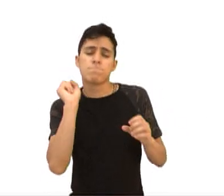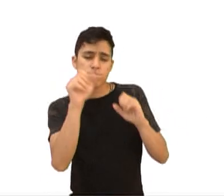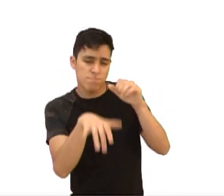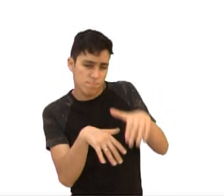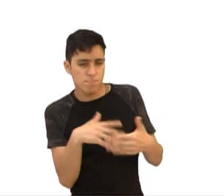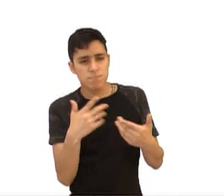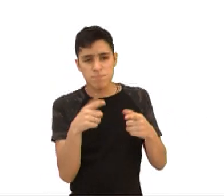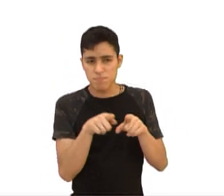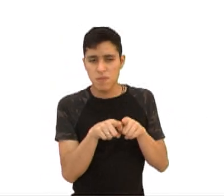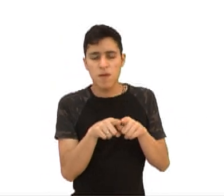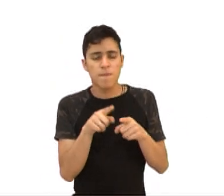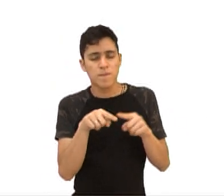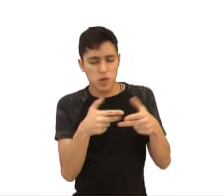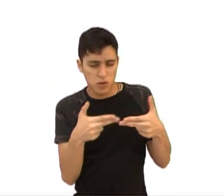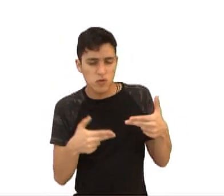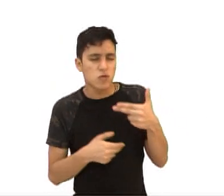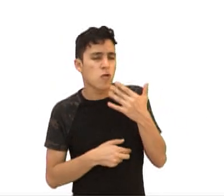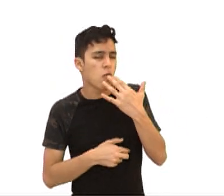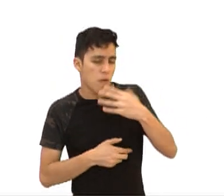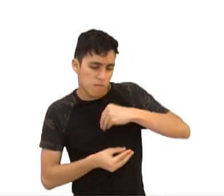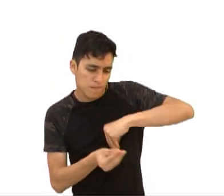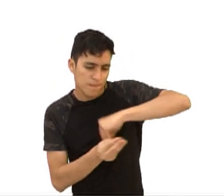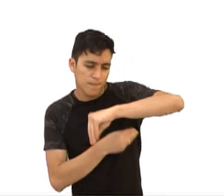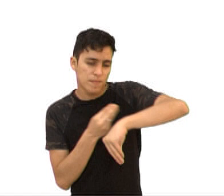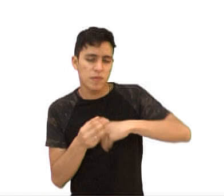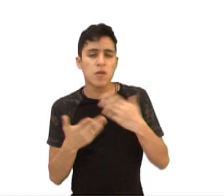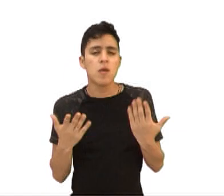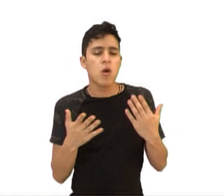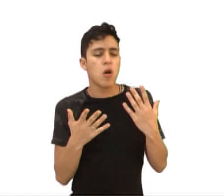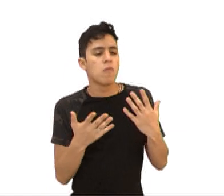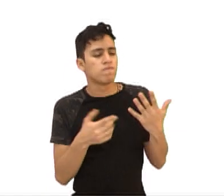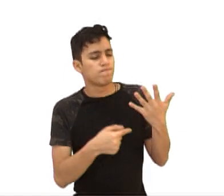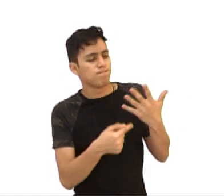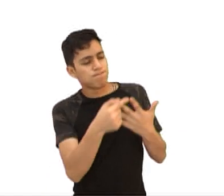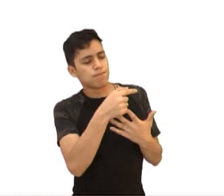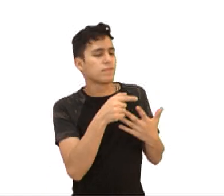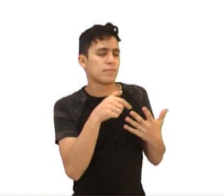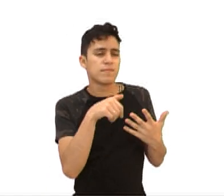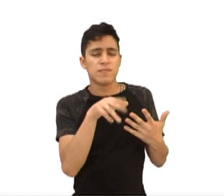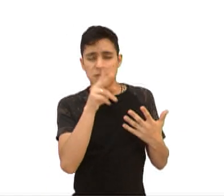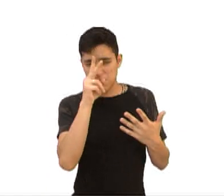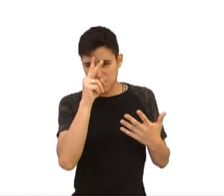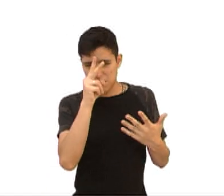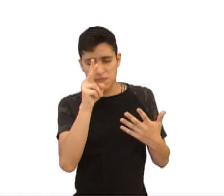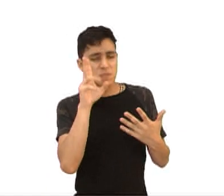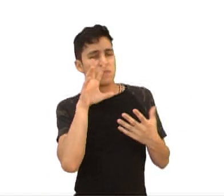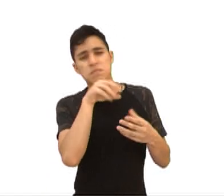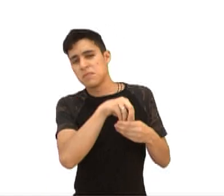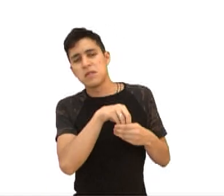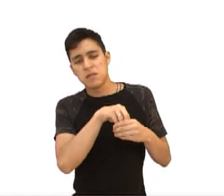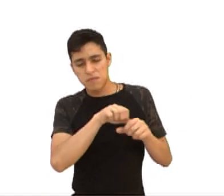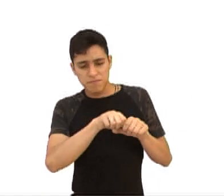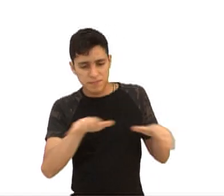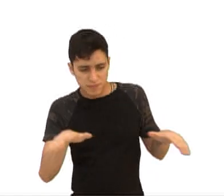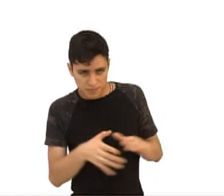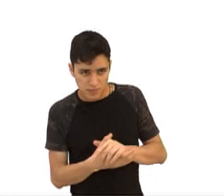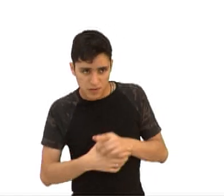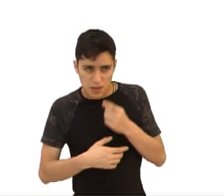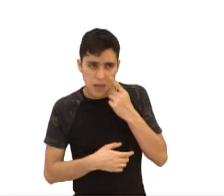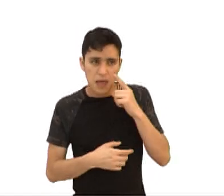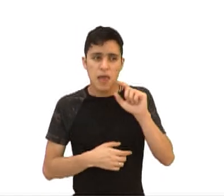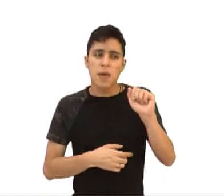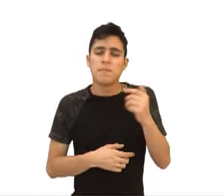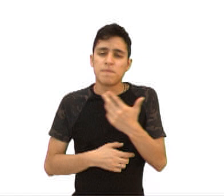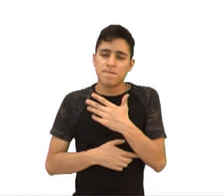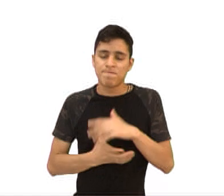exemplo do DDT, que componente biótico deverá apresentar maior concentração do produto? Letra A, o